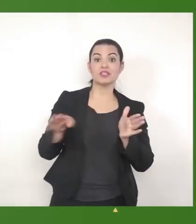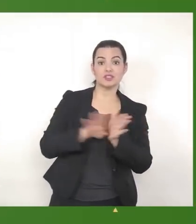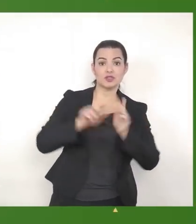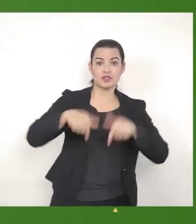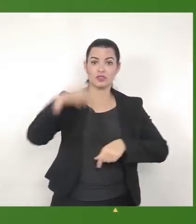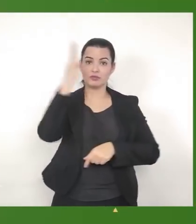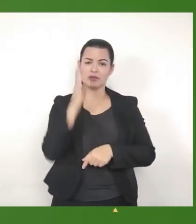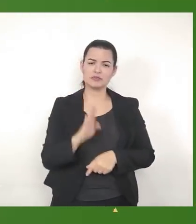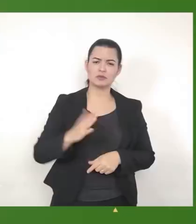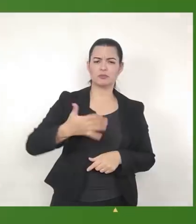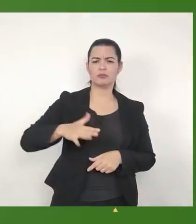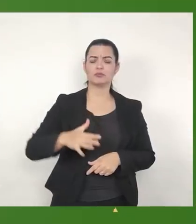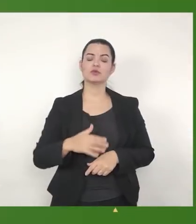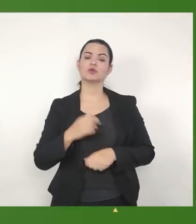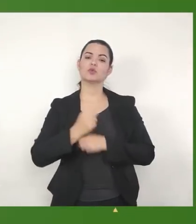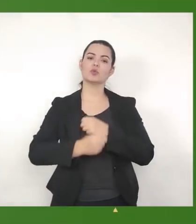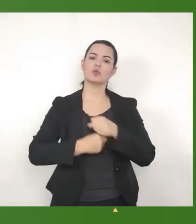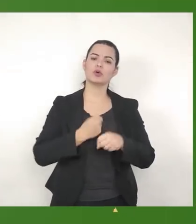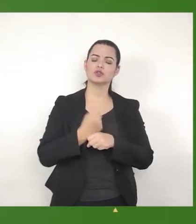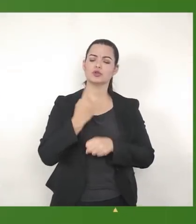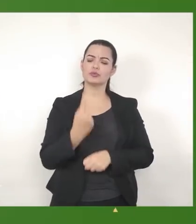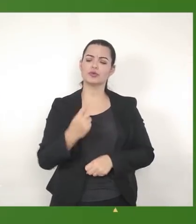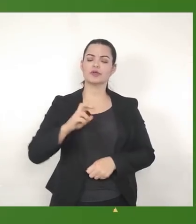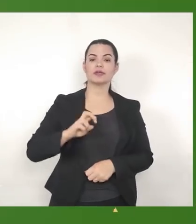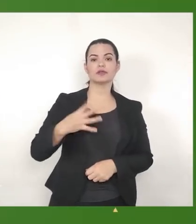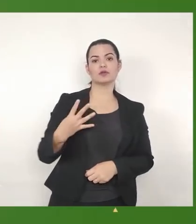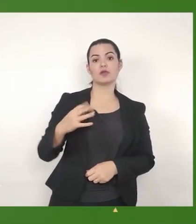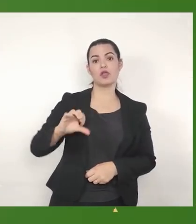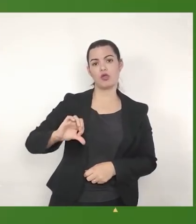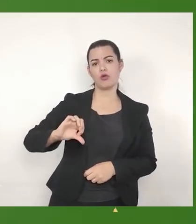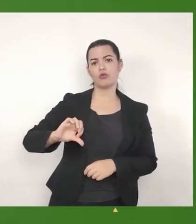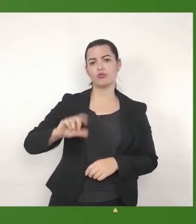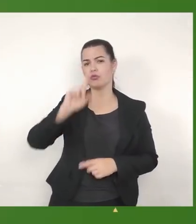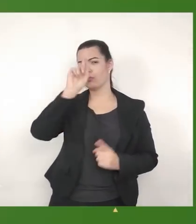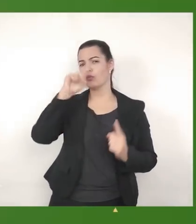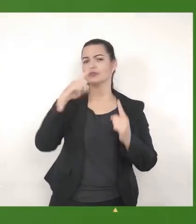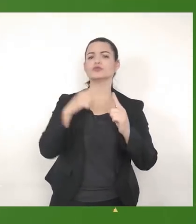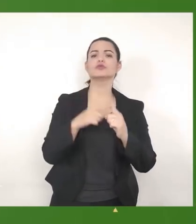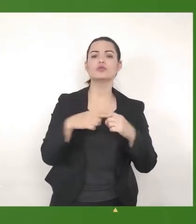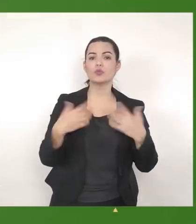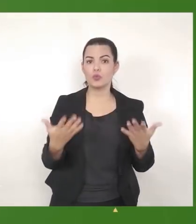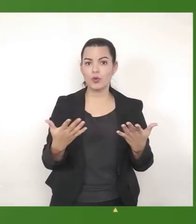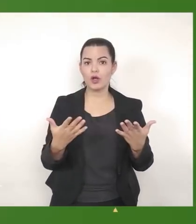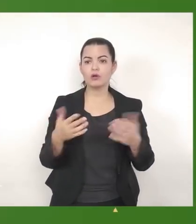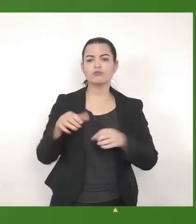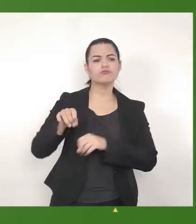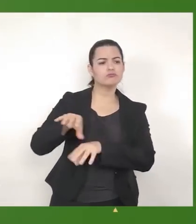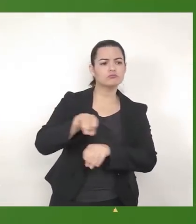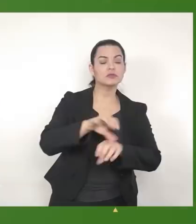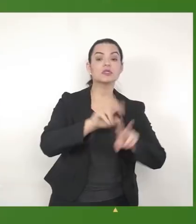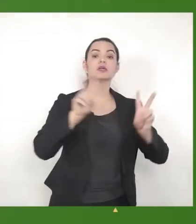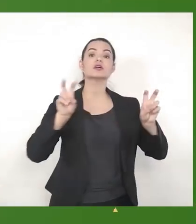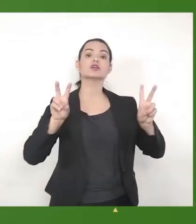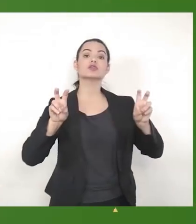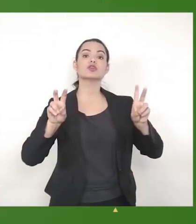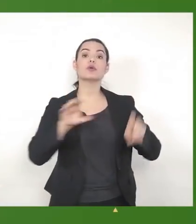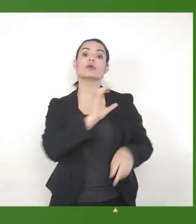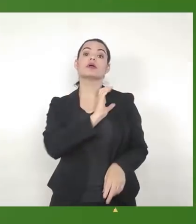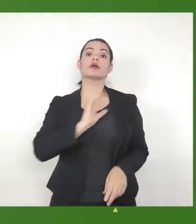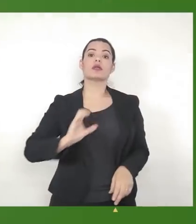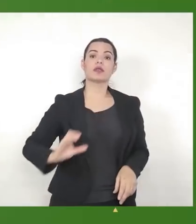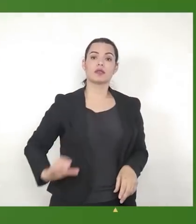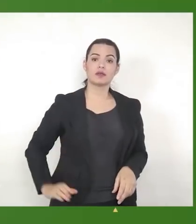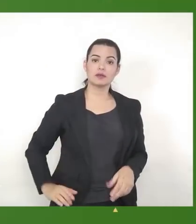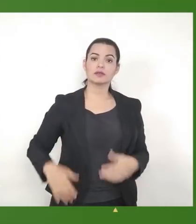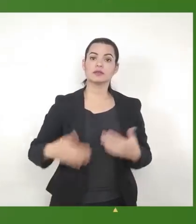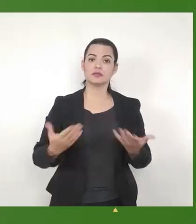em meados de 1549, com o objetivo exatamente de cristianizar as populações